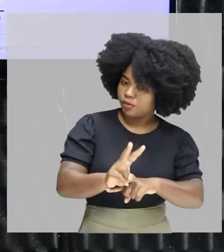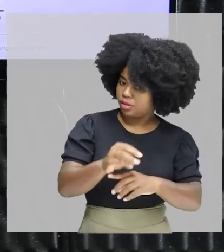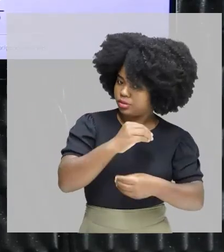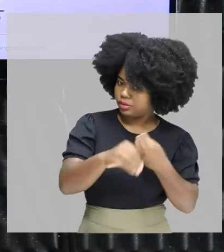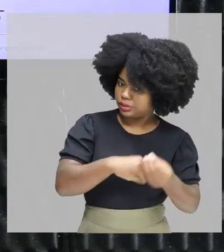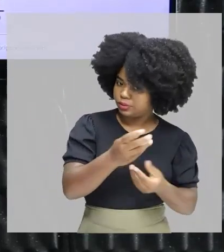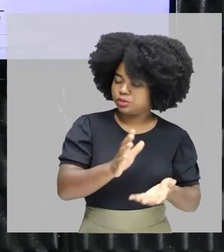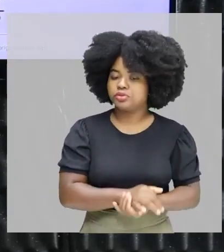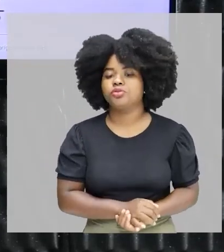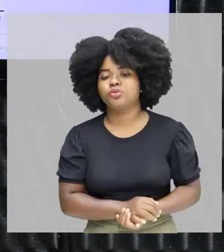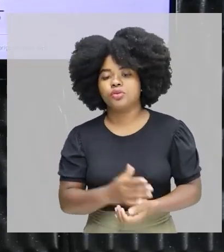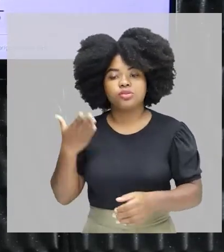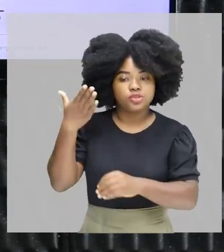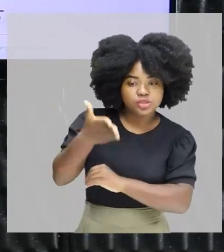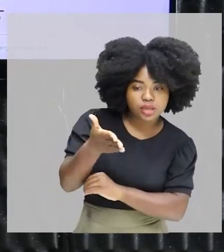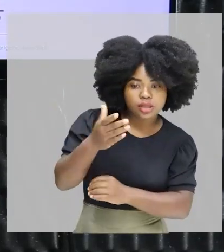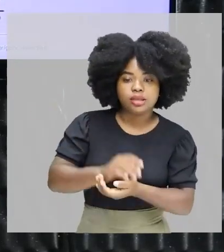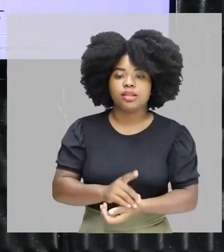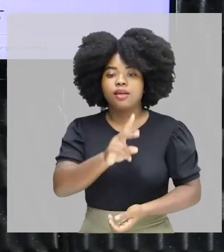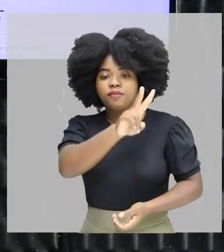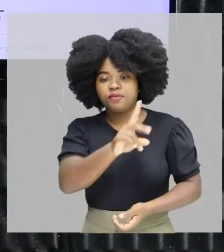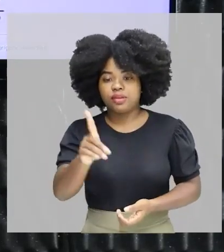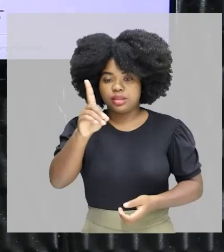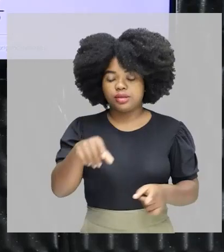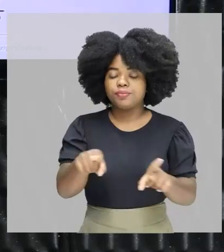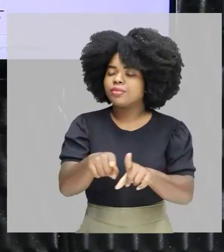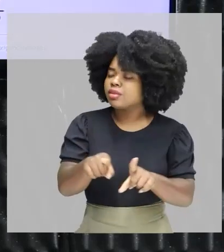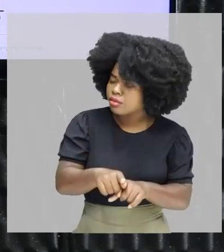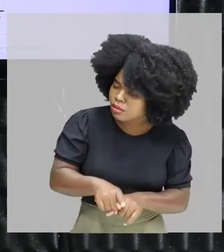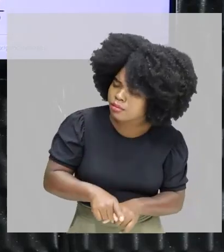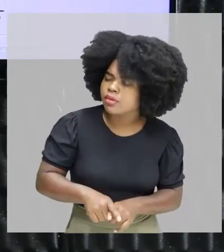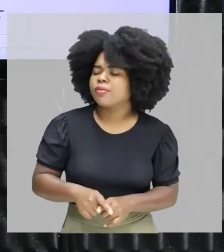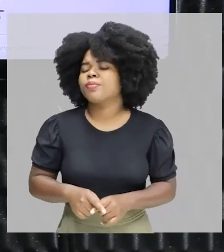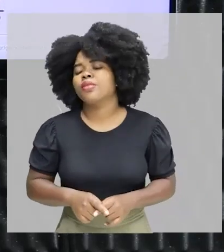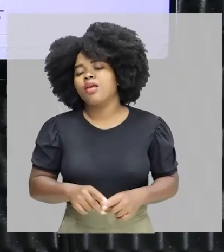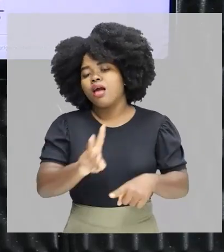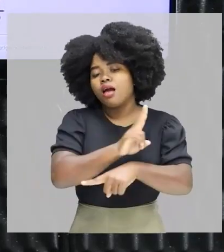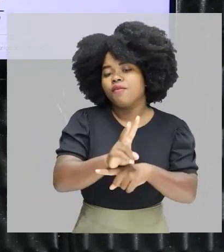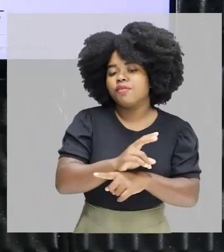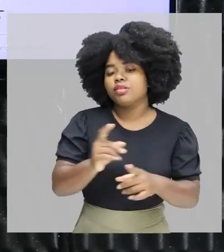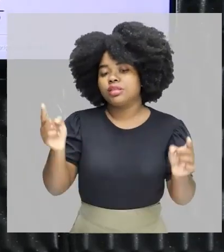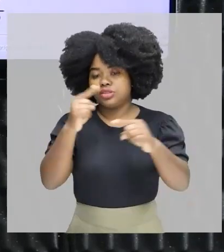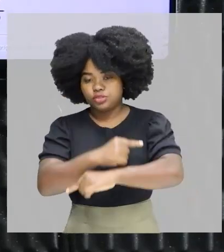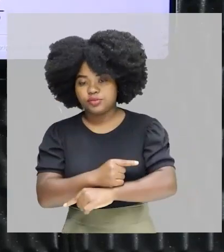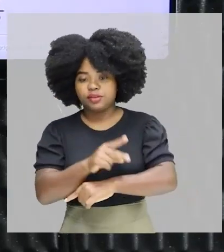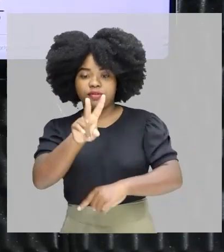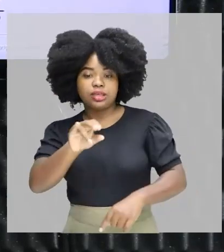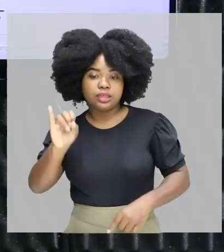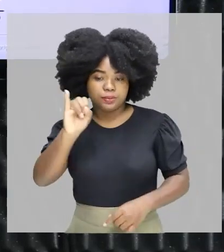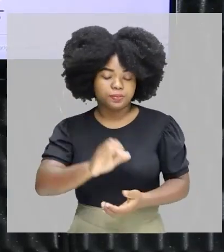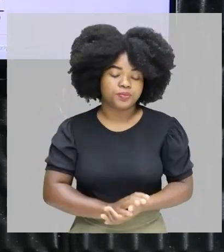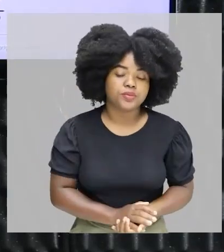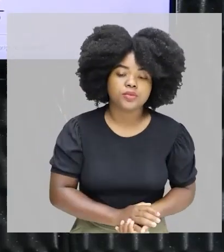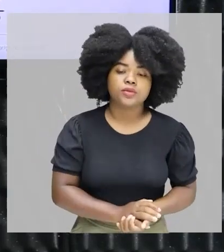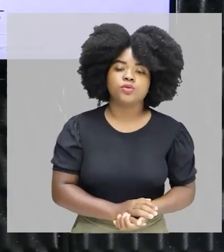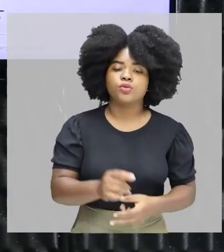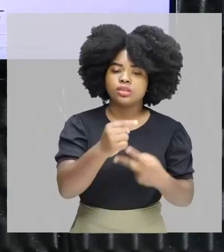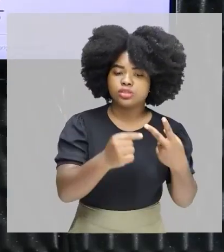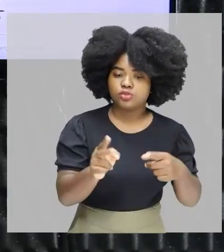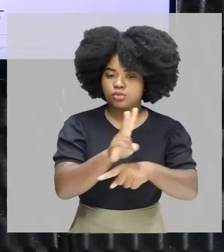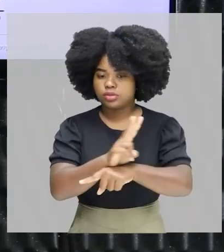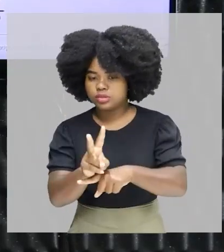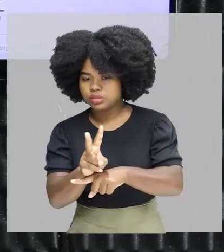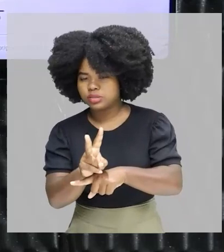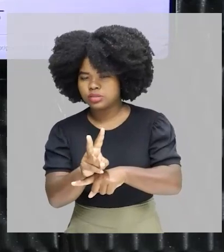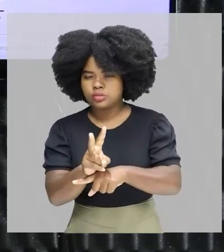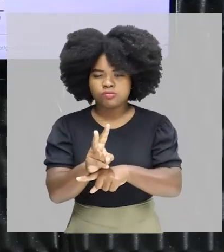reação direta, certo? VD, e a velocidade da reação inversa. Turminha, quando essas duas velocidades